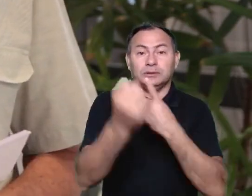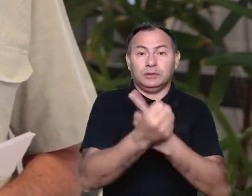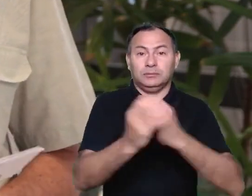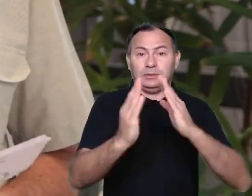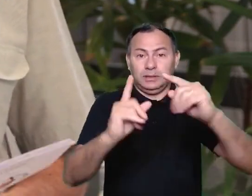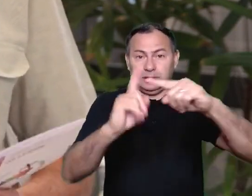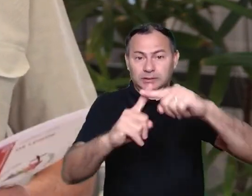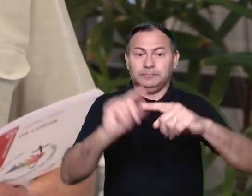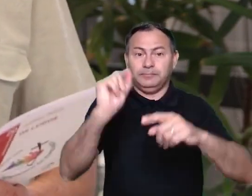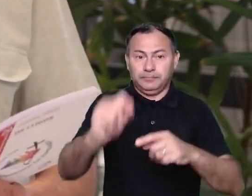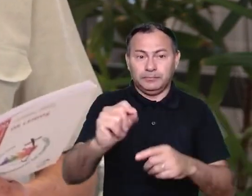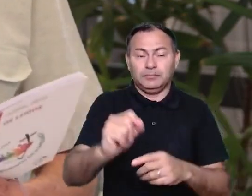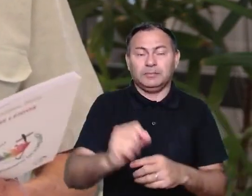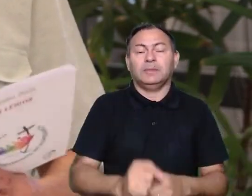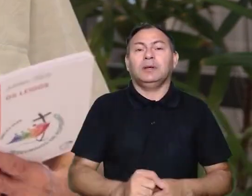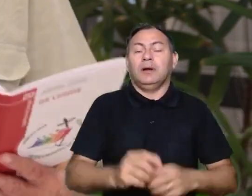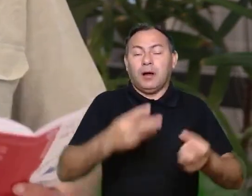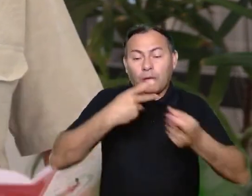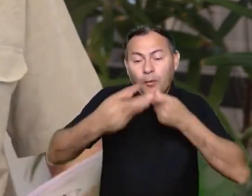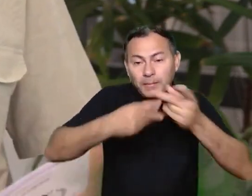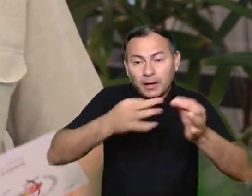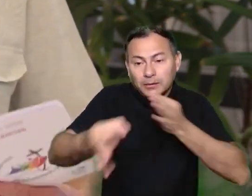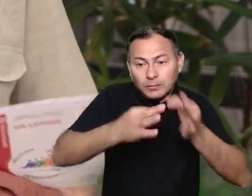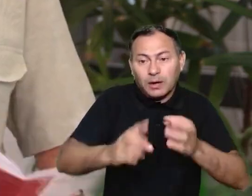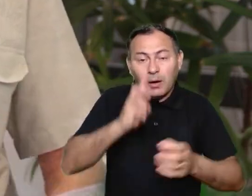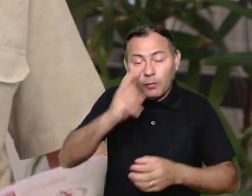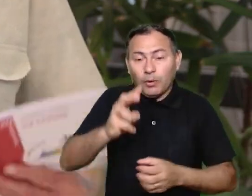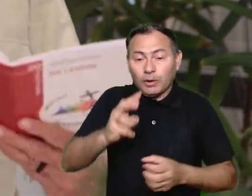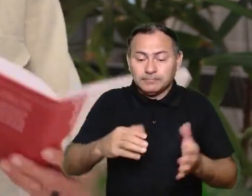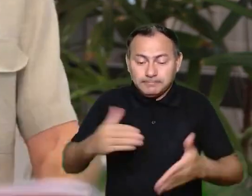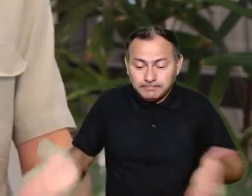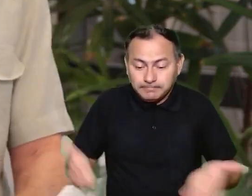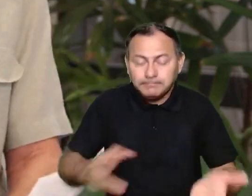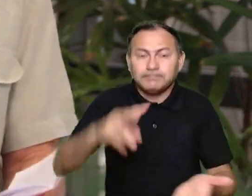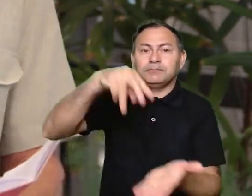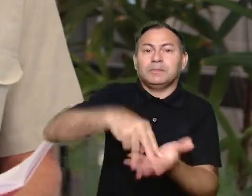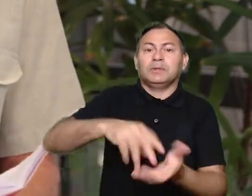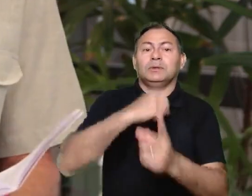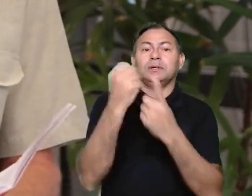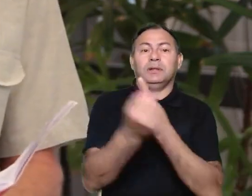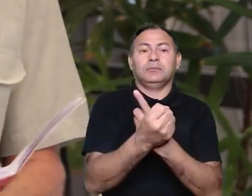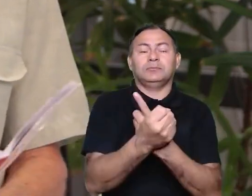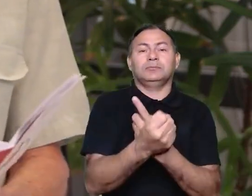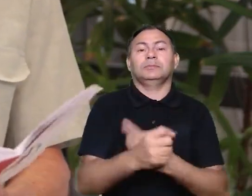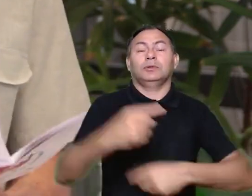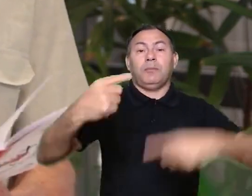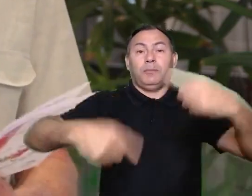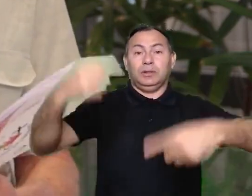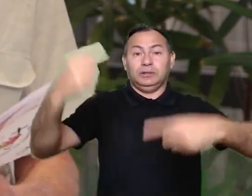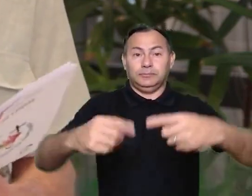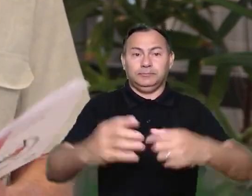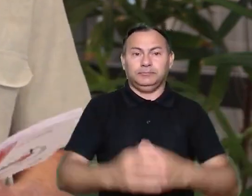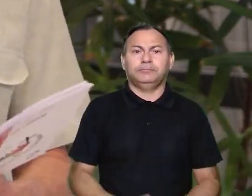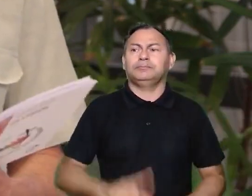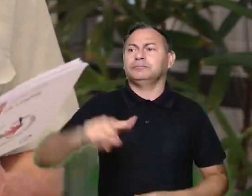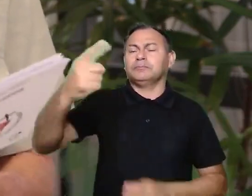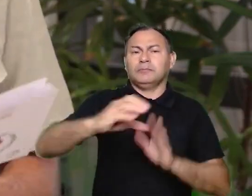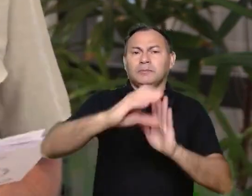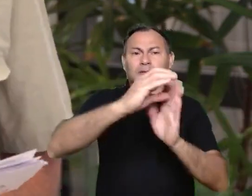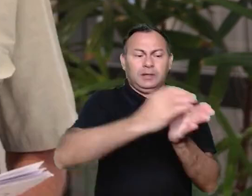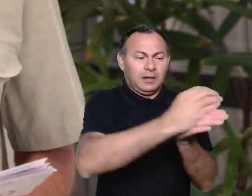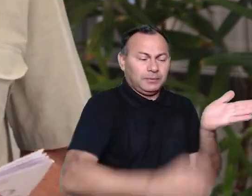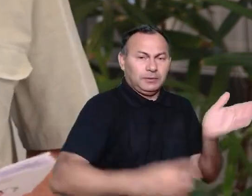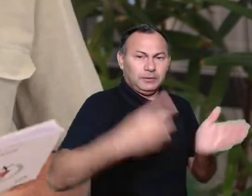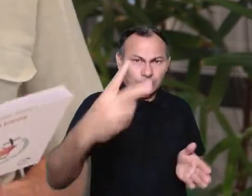da igreja, que são os argumentos, a força que nos impele para atuar no social e no político.